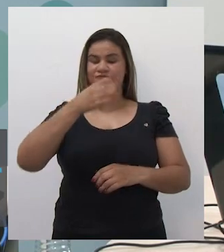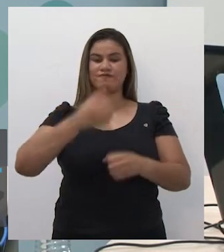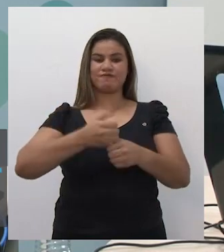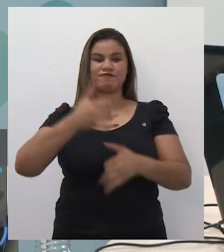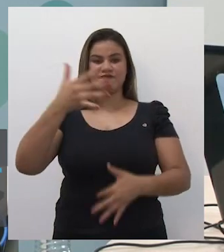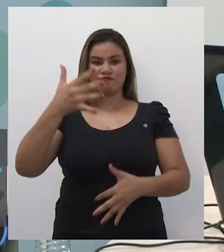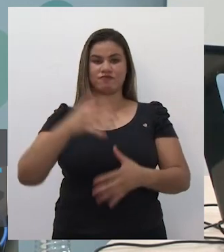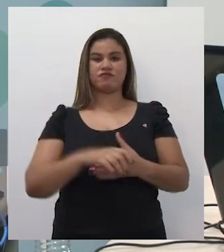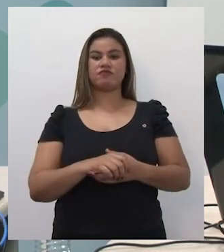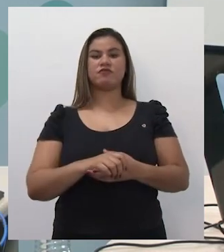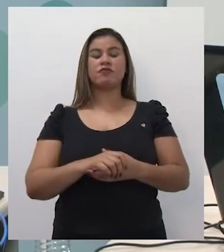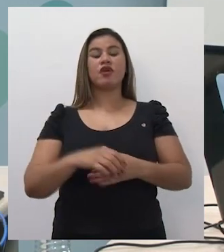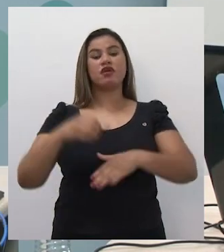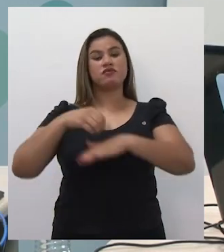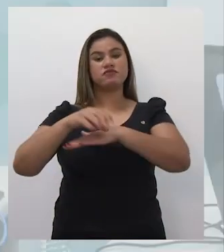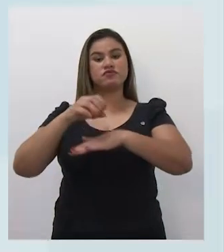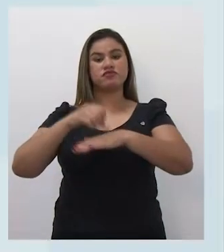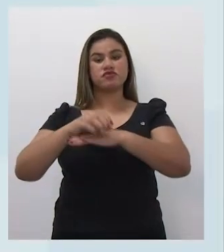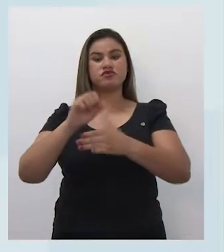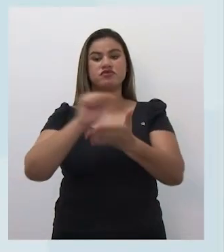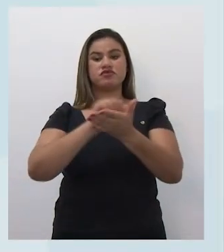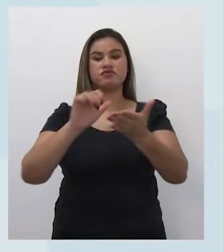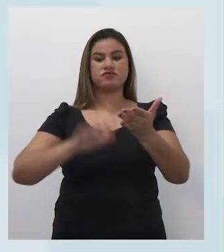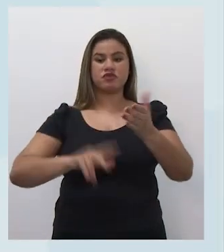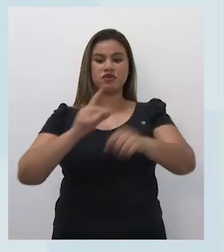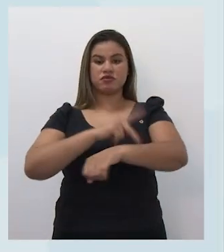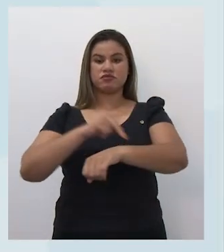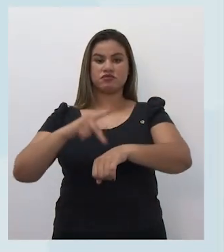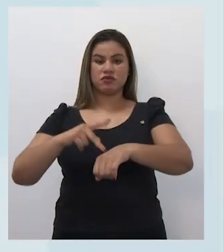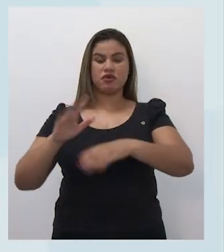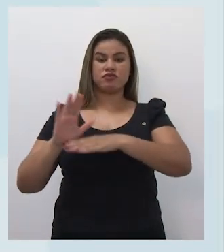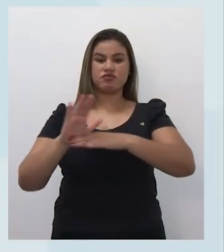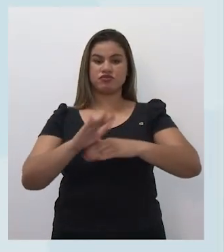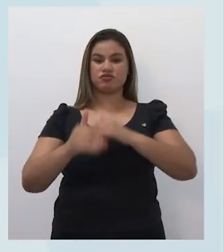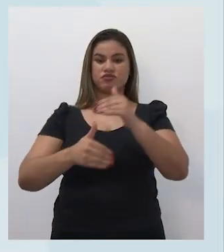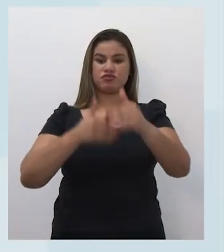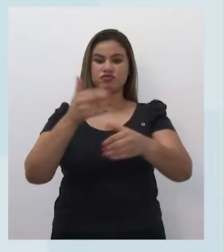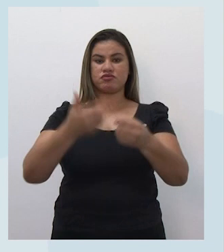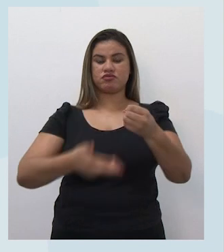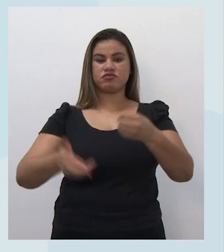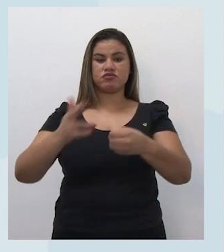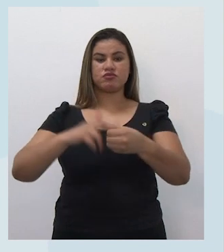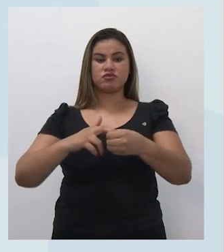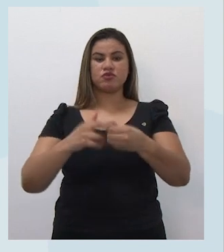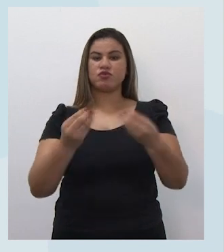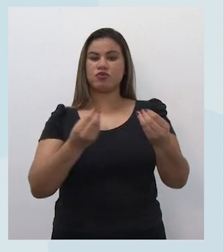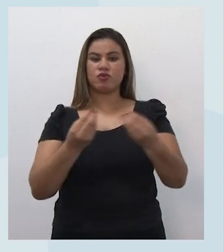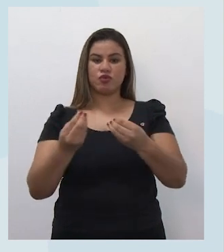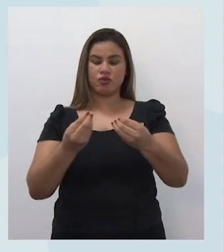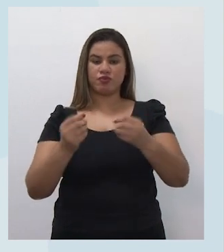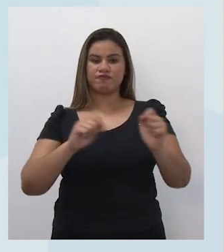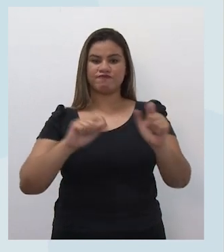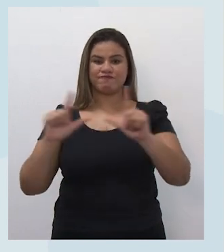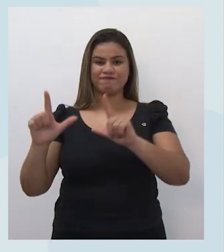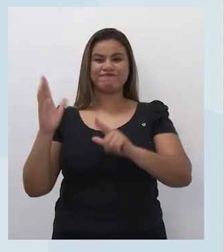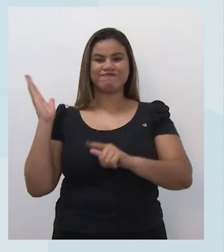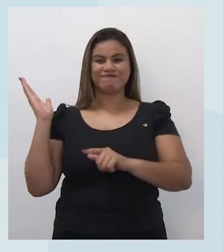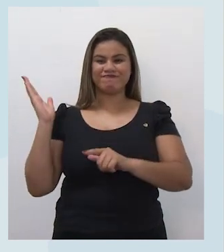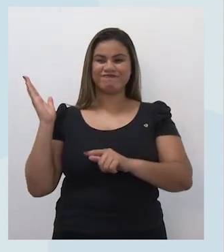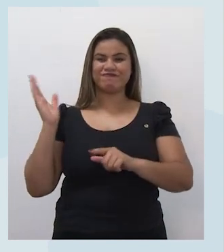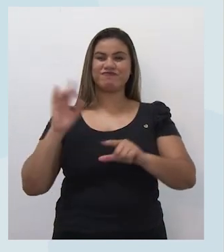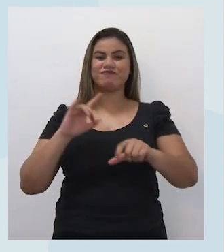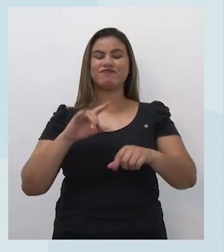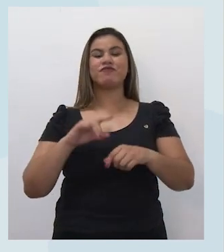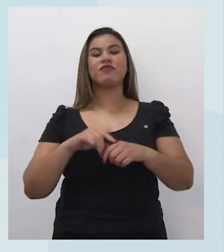Sugira atividades pedagógicas que contribuam para o desenvolvimento da recuperação intensiva. Então, o slide já está na tela. Já